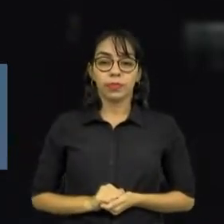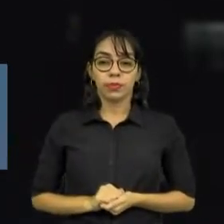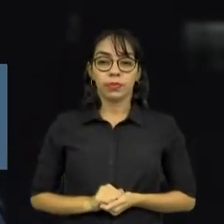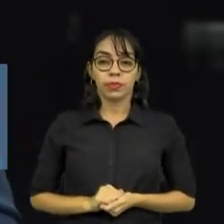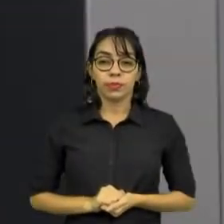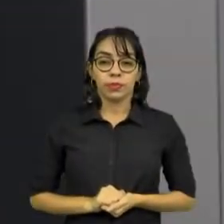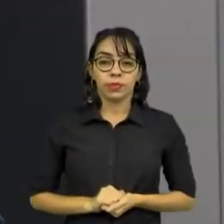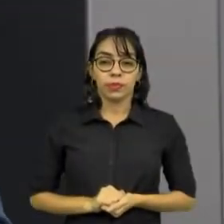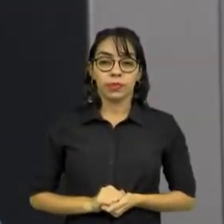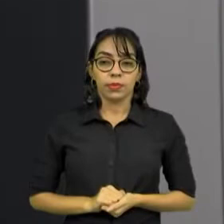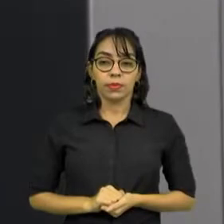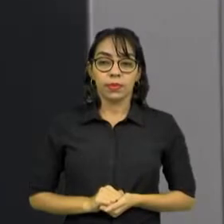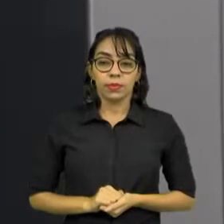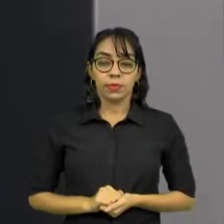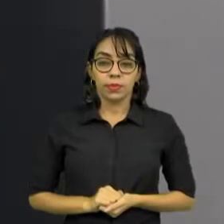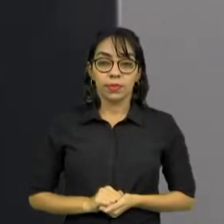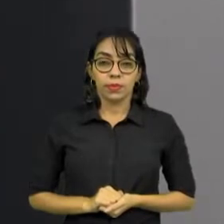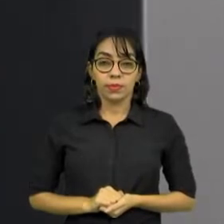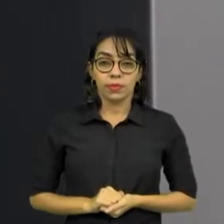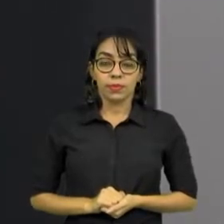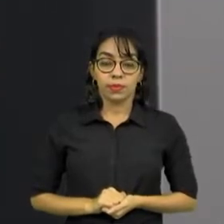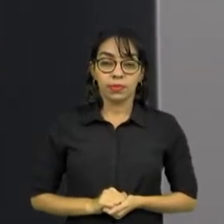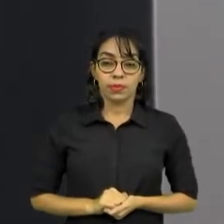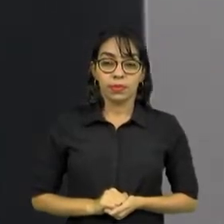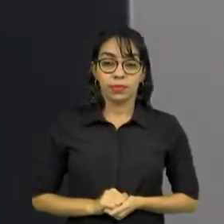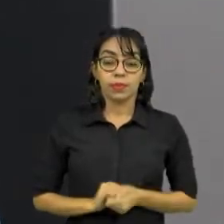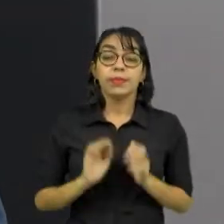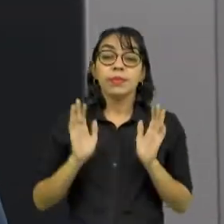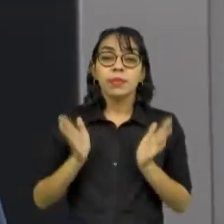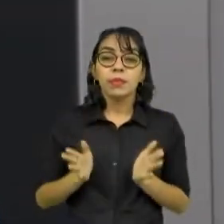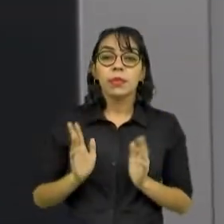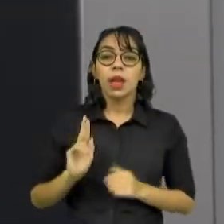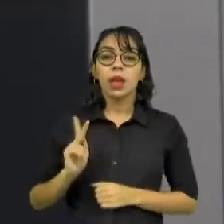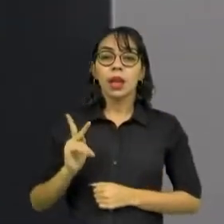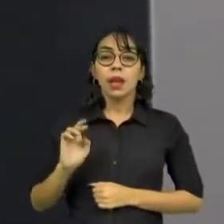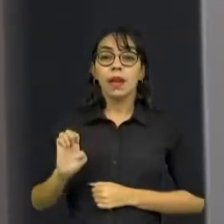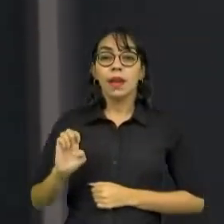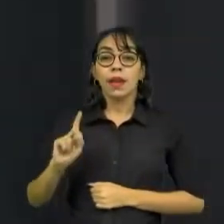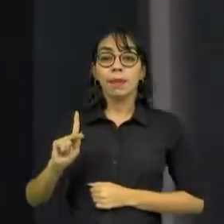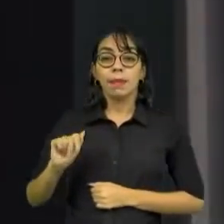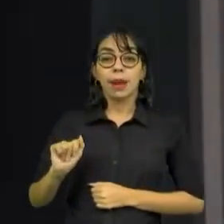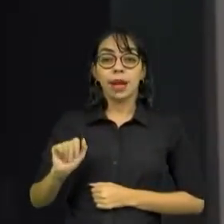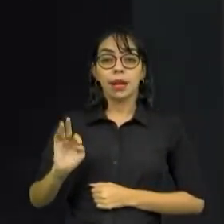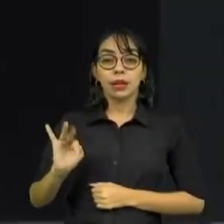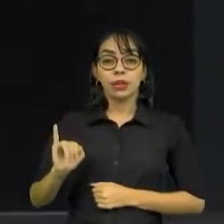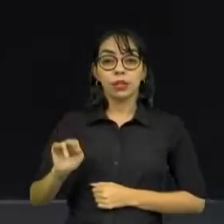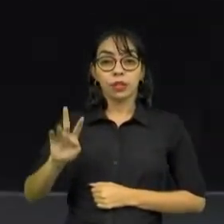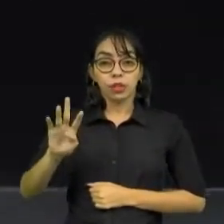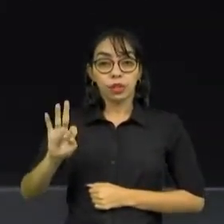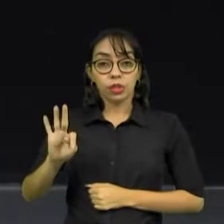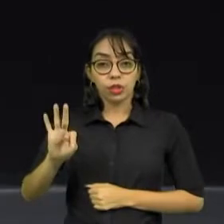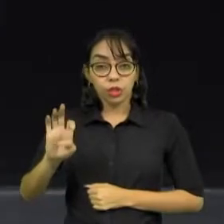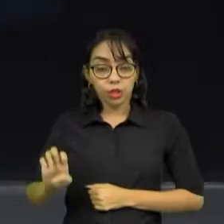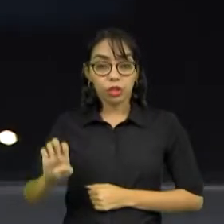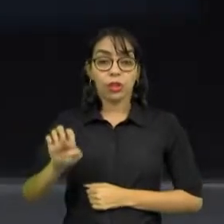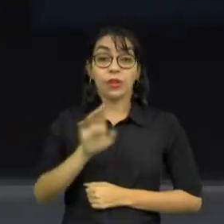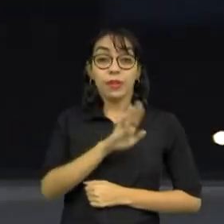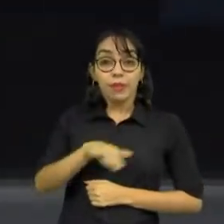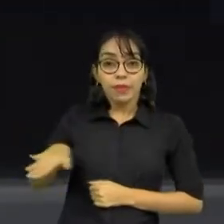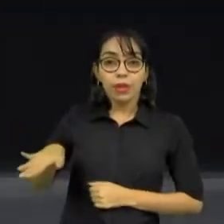fortaleza.ce.gov.br. E 5 casos de hepatite aguda infantil de origem desconhecida estão